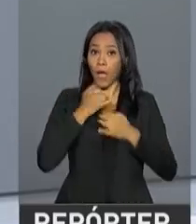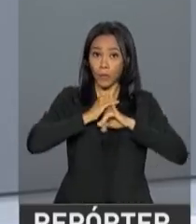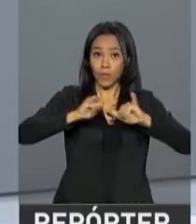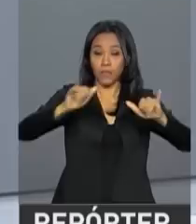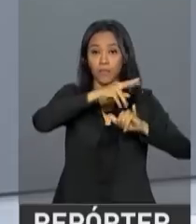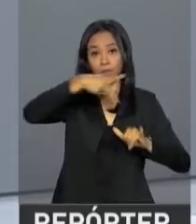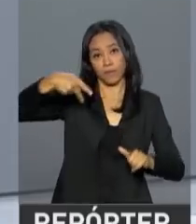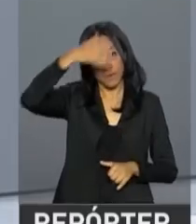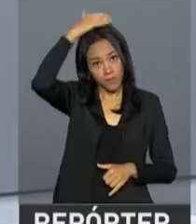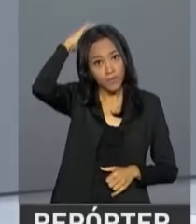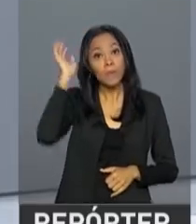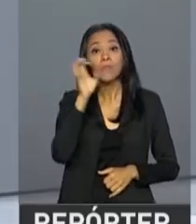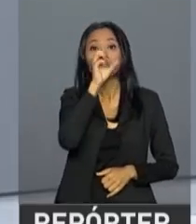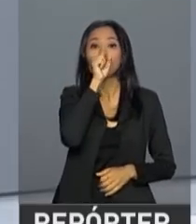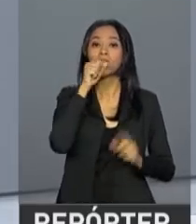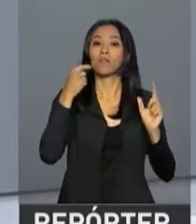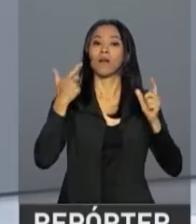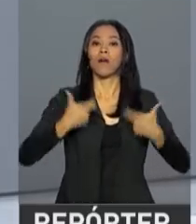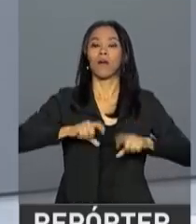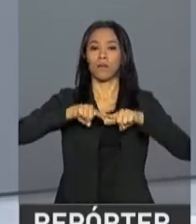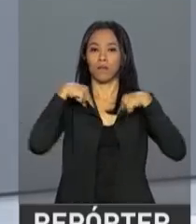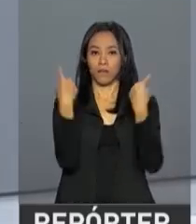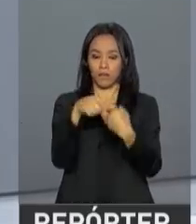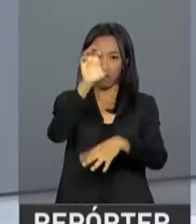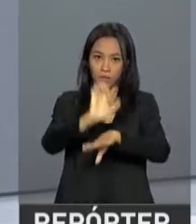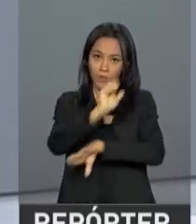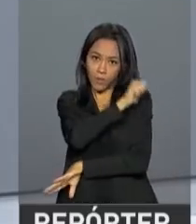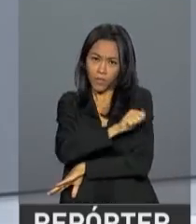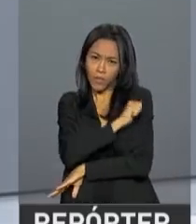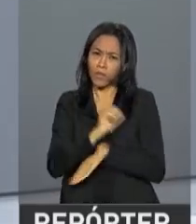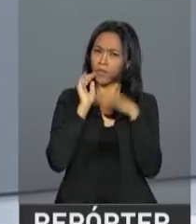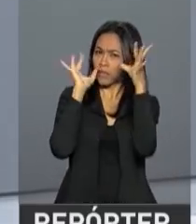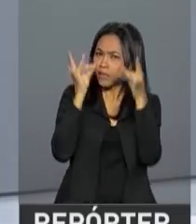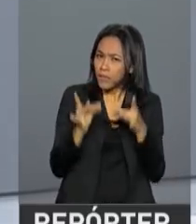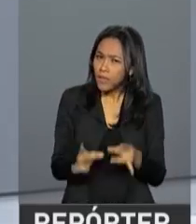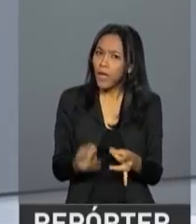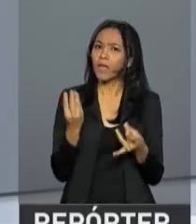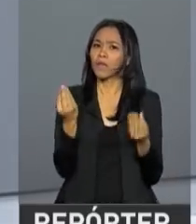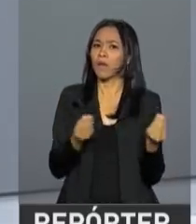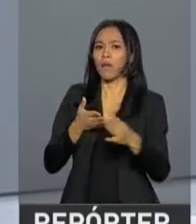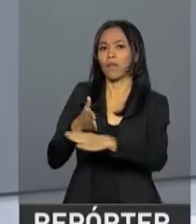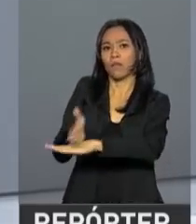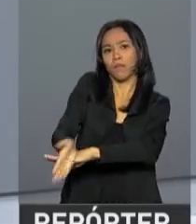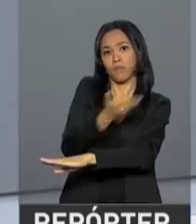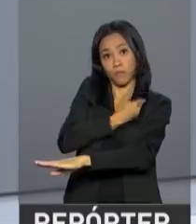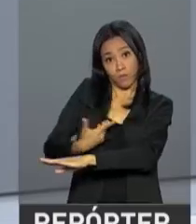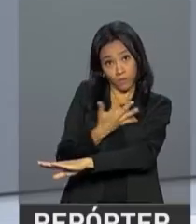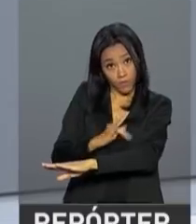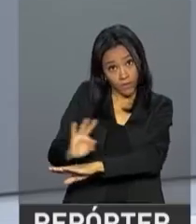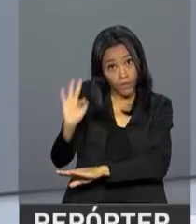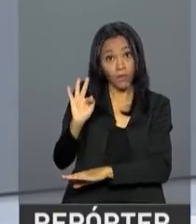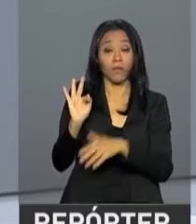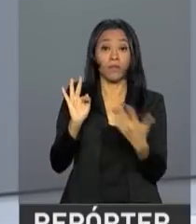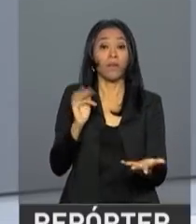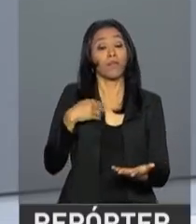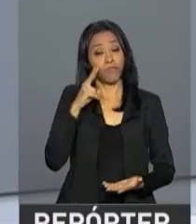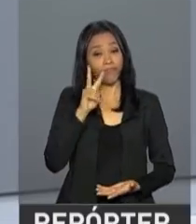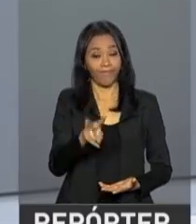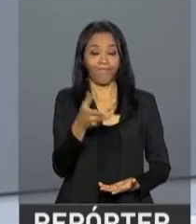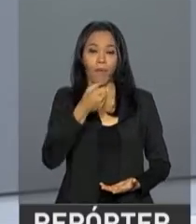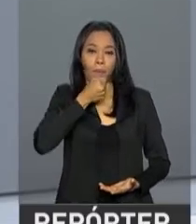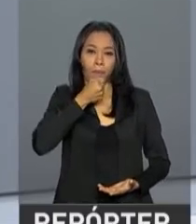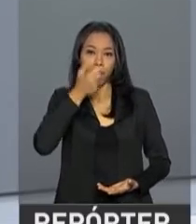durante reunião no rio de janeiro para tratar dos detalhes da intervenção federal no estado repórter nem pereira acompanhou